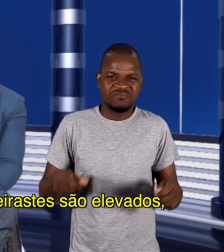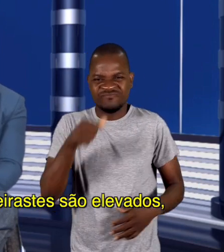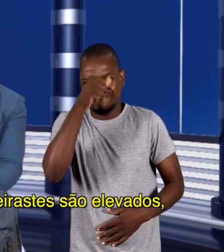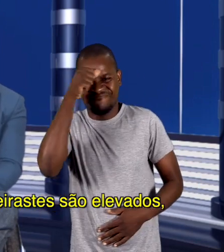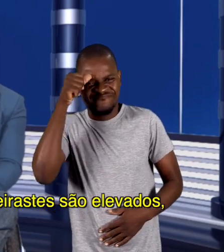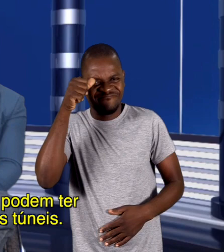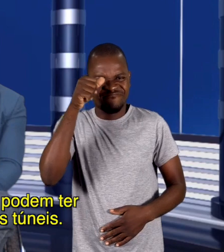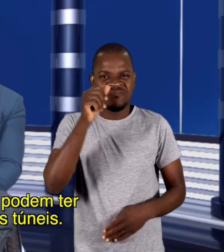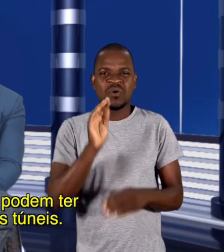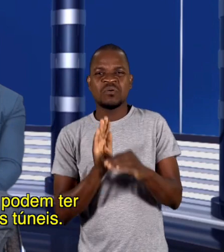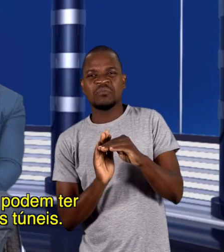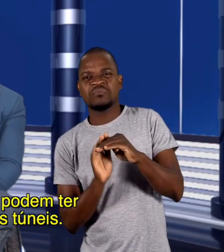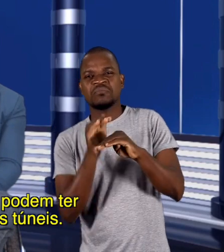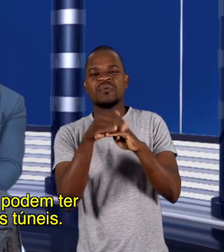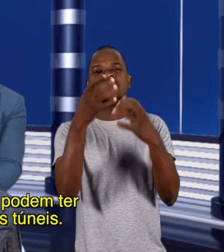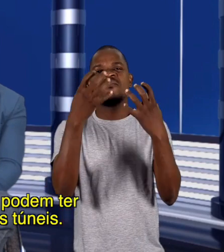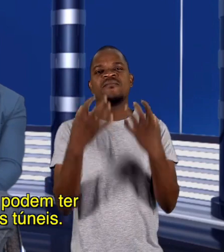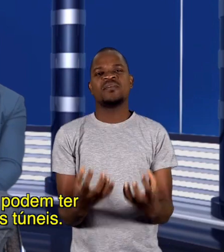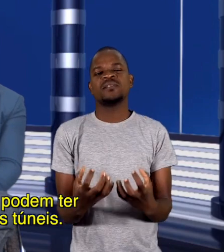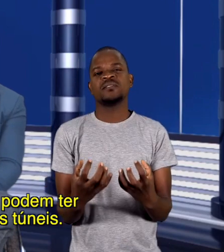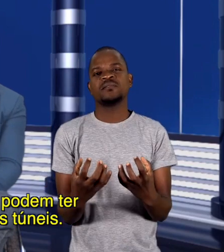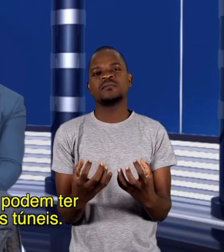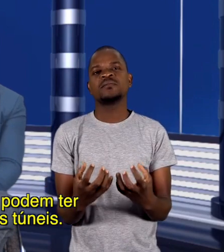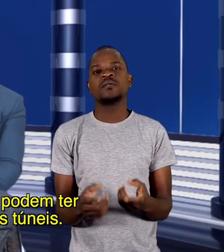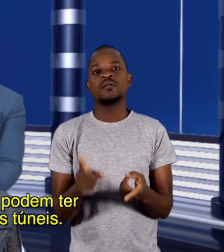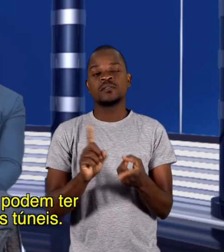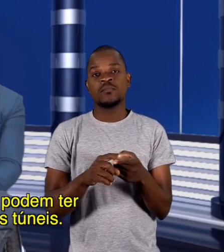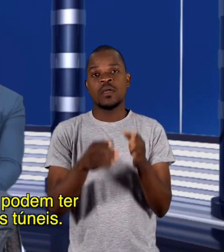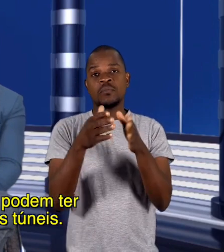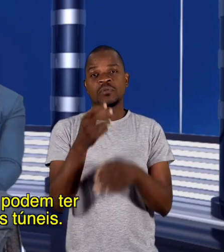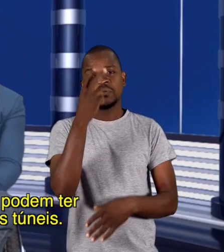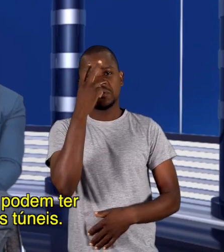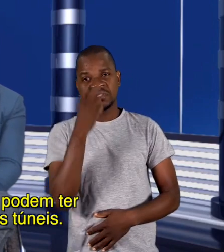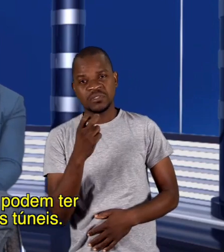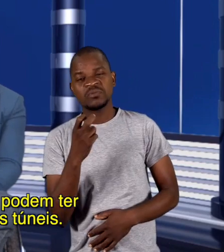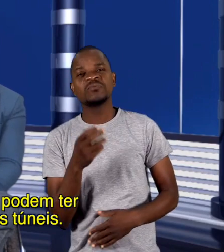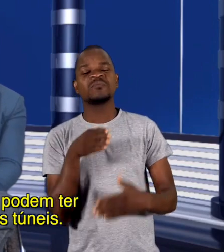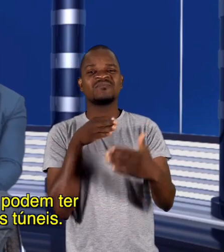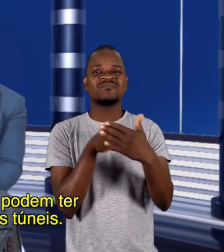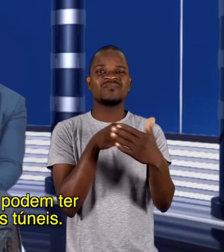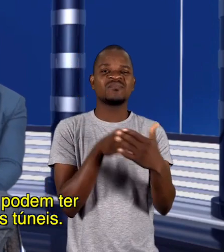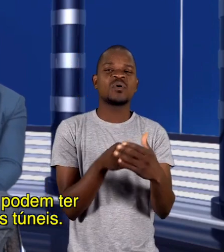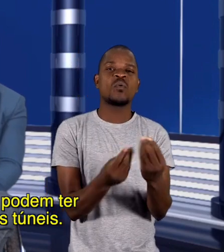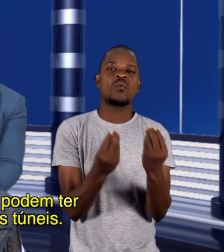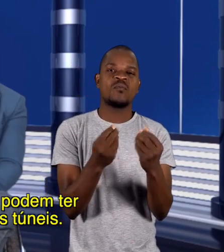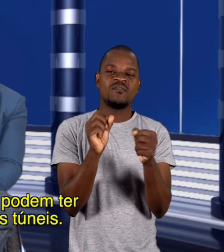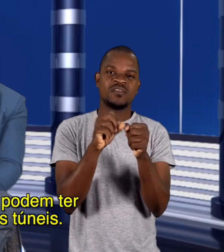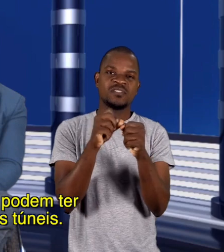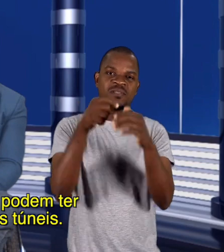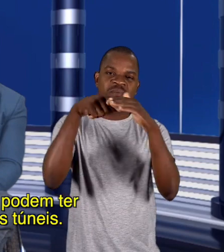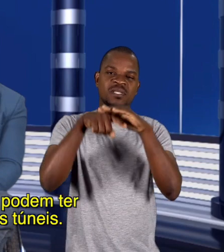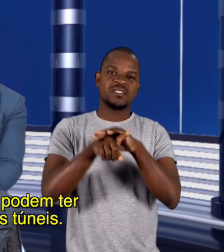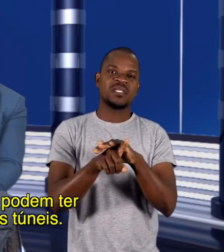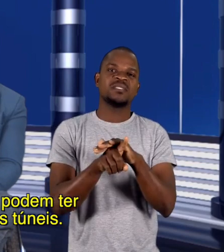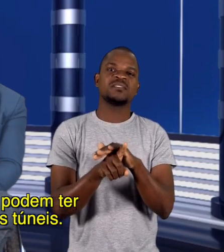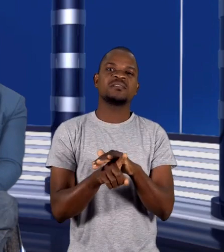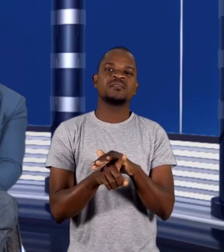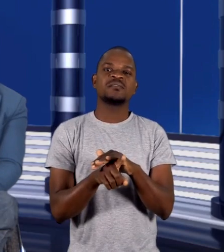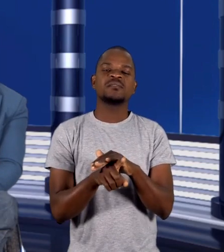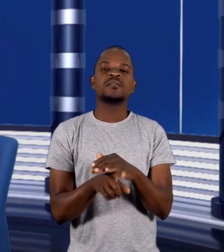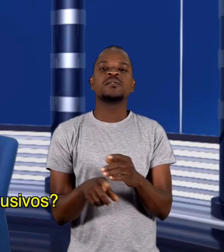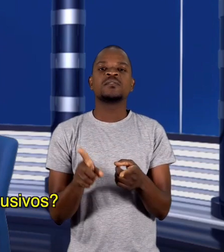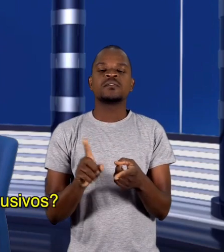e também por exemplo pessoa com deficiência visual e também pode ter problema de entrar naquele local para ser